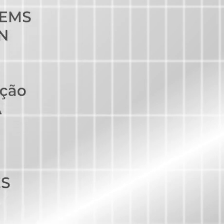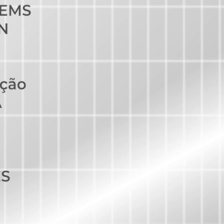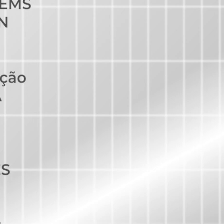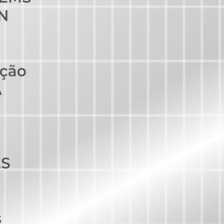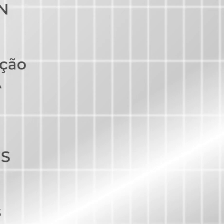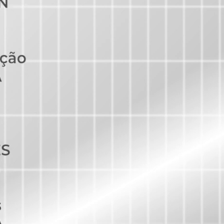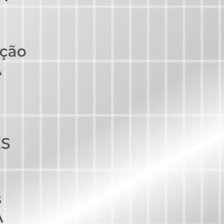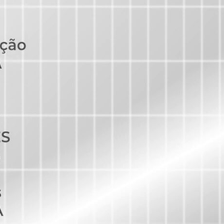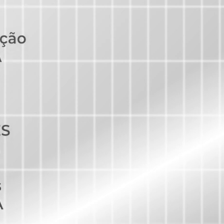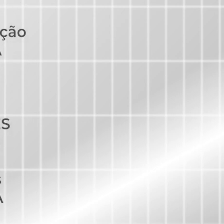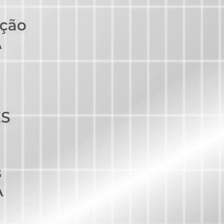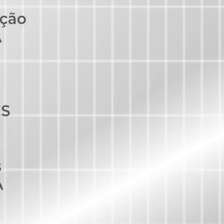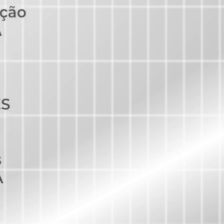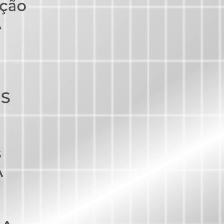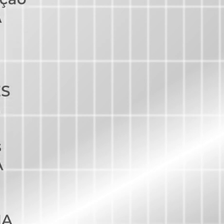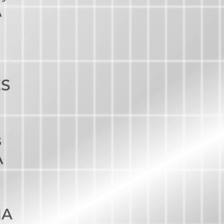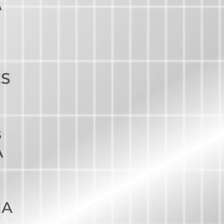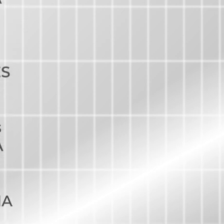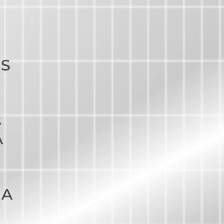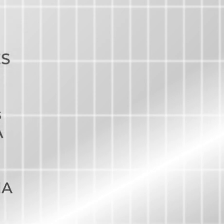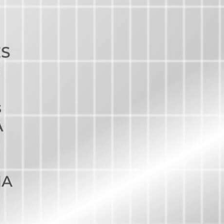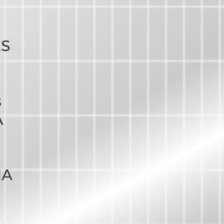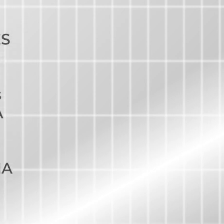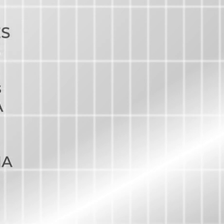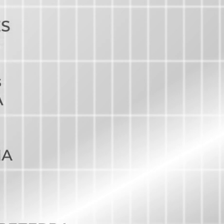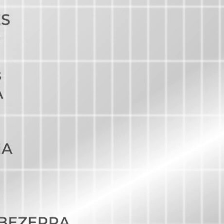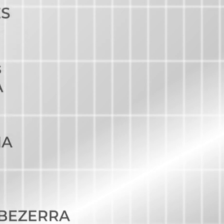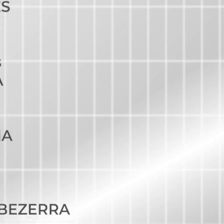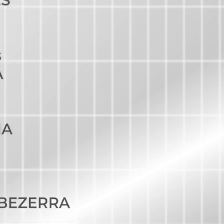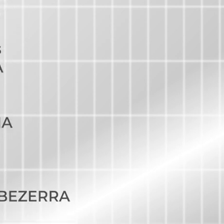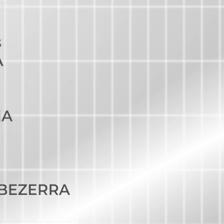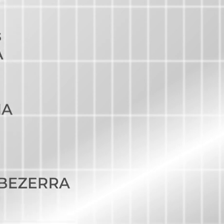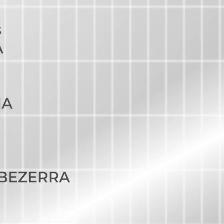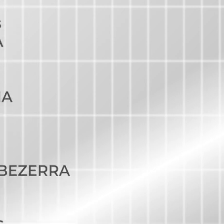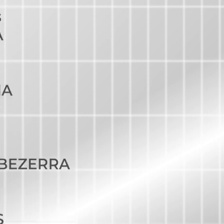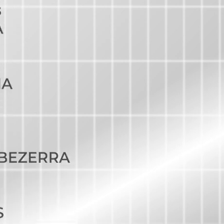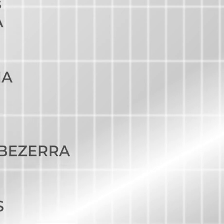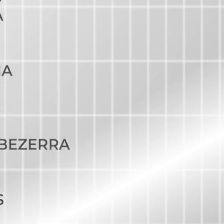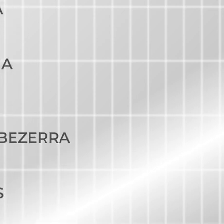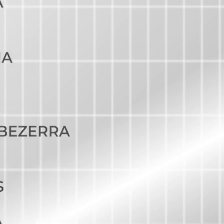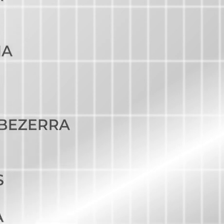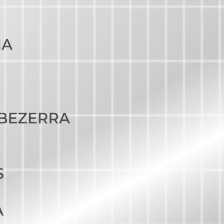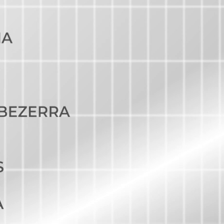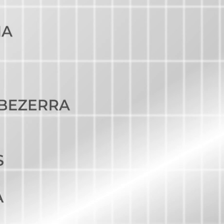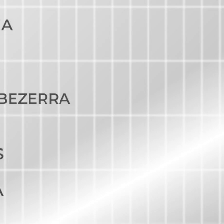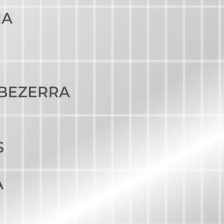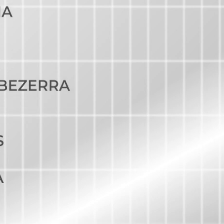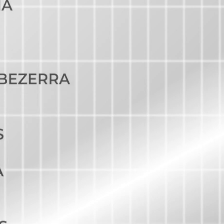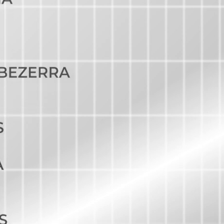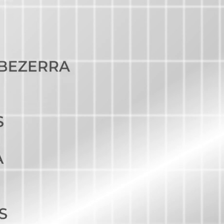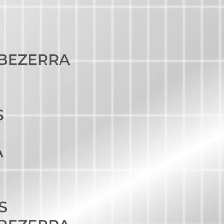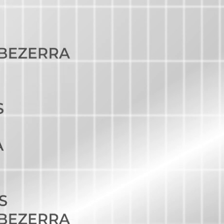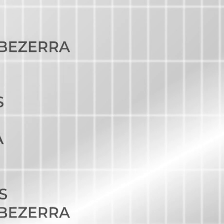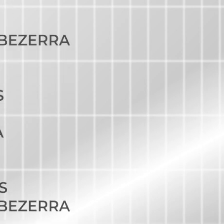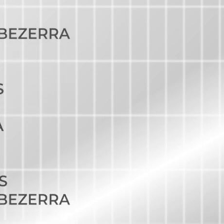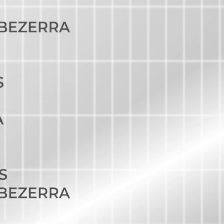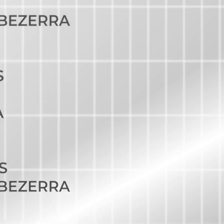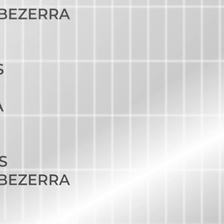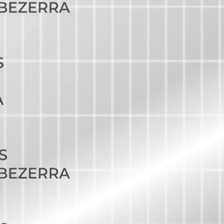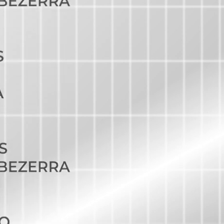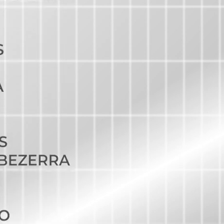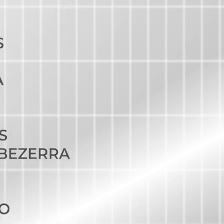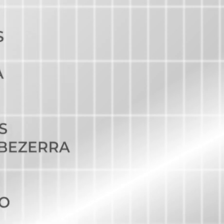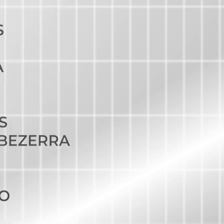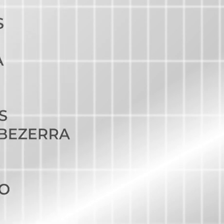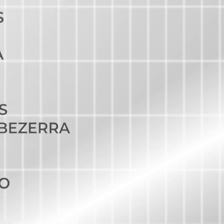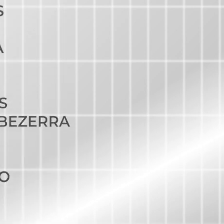O frio está chegando, vamos doar o calor. Fazer o bem